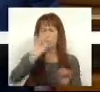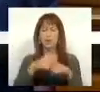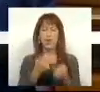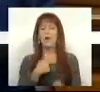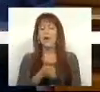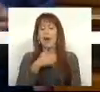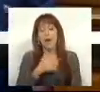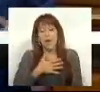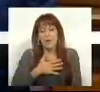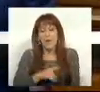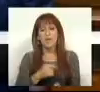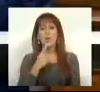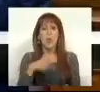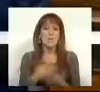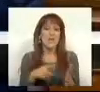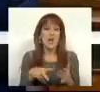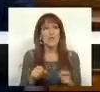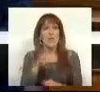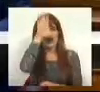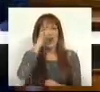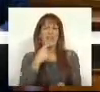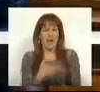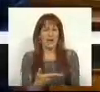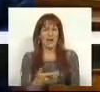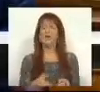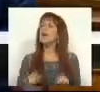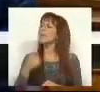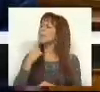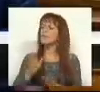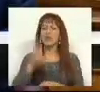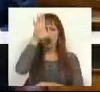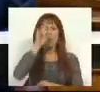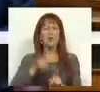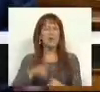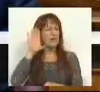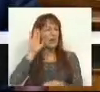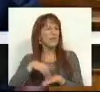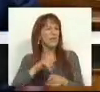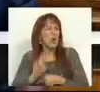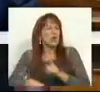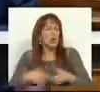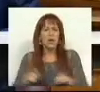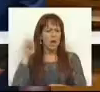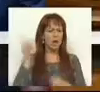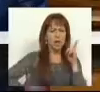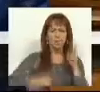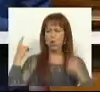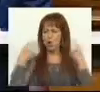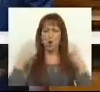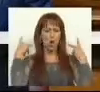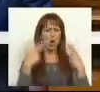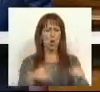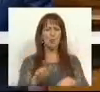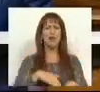Social e que a isso chama reforma do Estado. E também já percebemos que este Governo não sabe fazer mais nada que não seja impopulado e